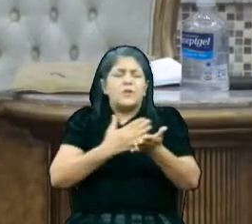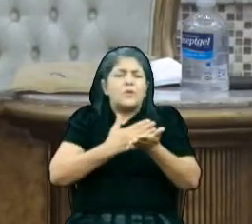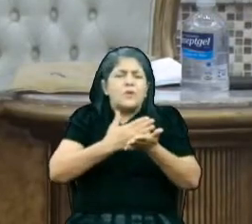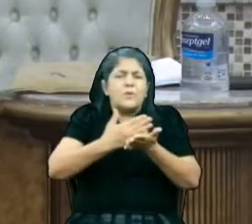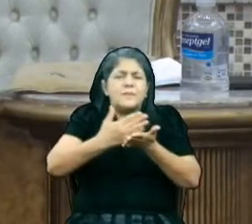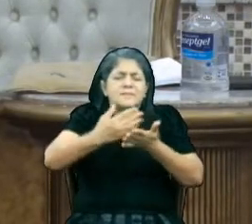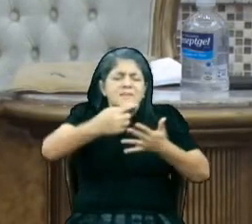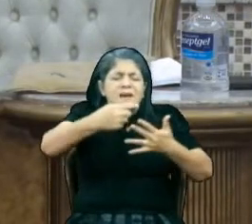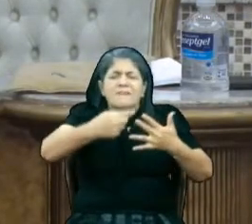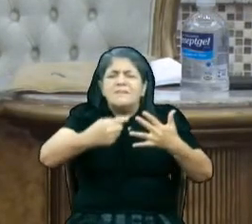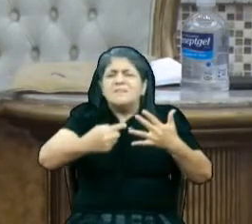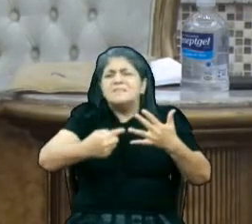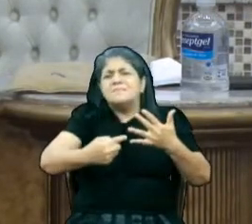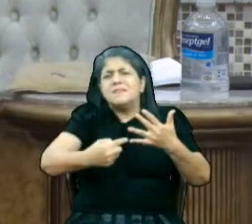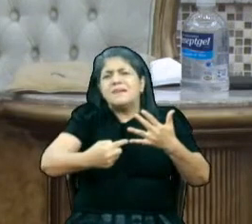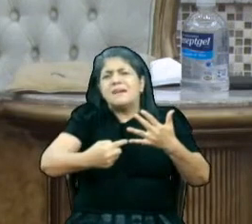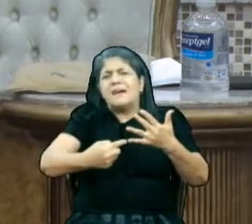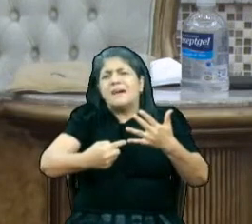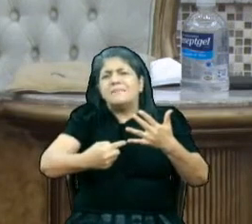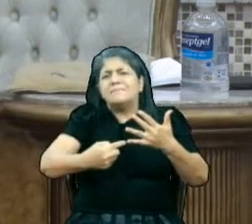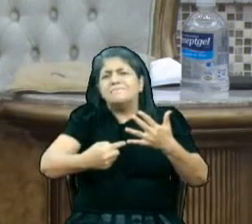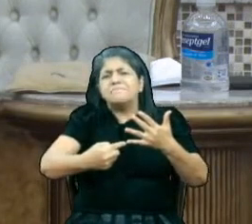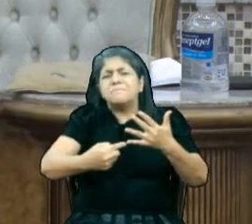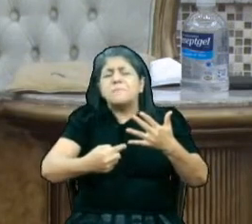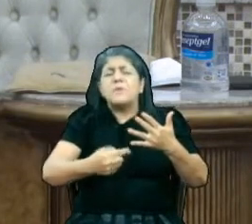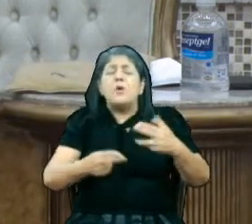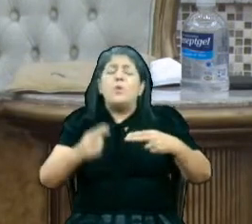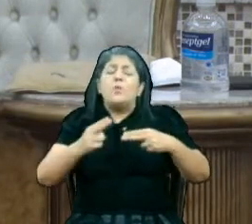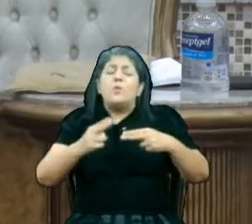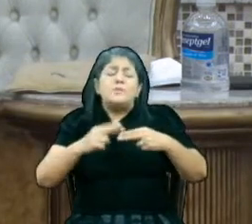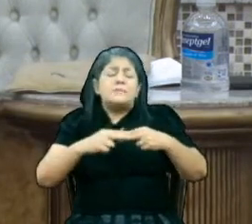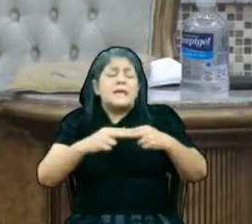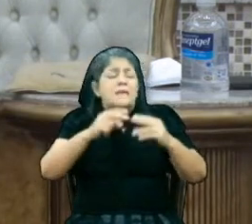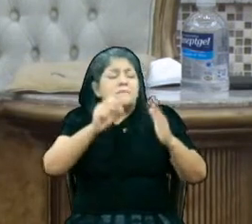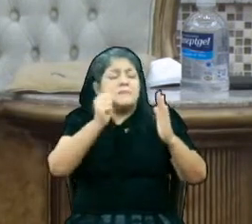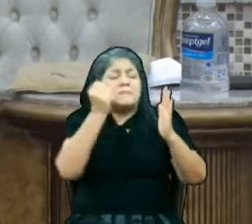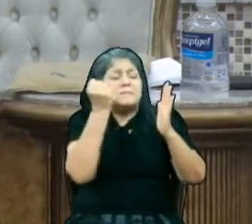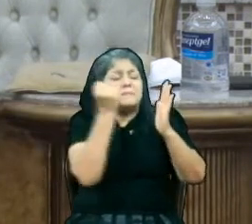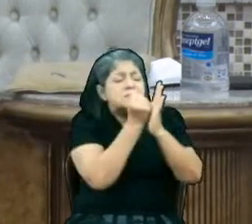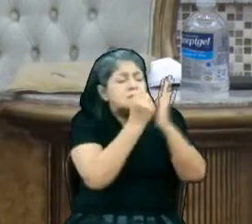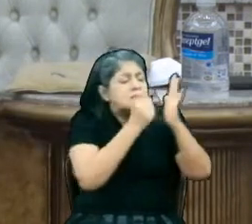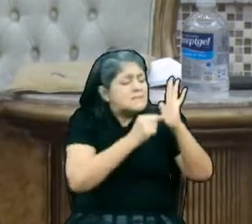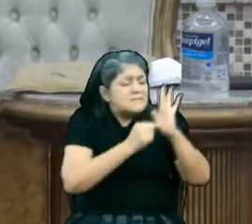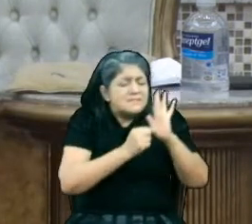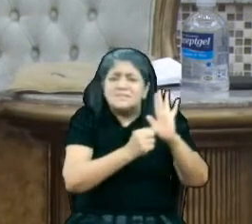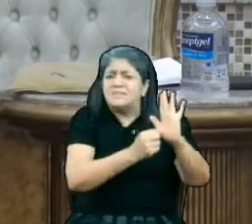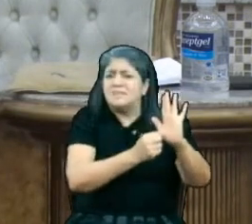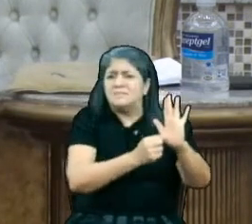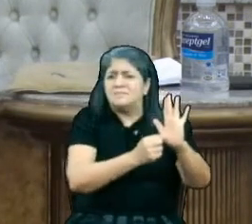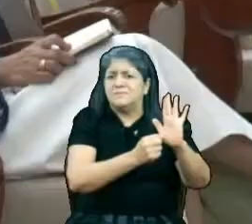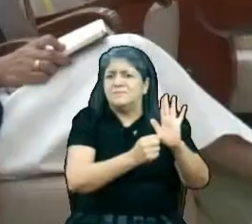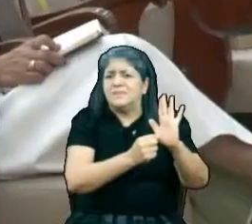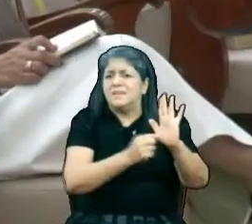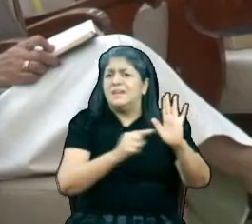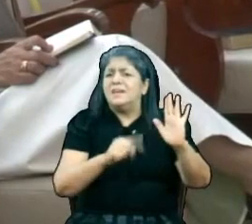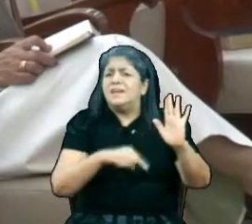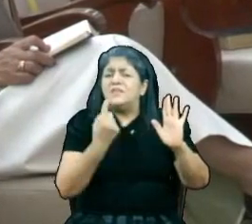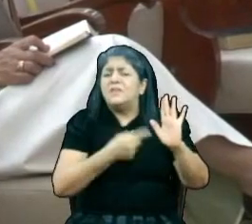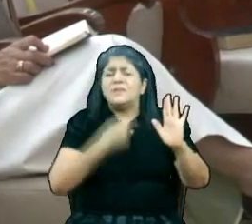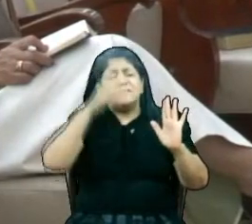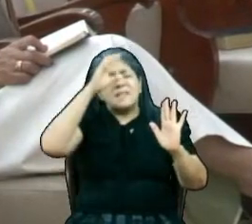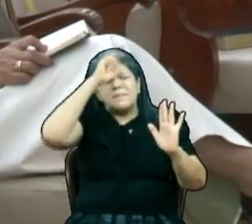importantes por meio de símbolos que nós temos para aprendermos muito com